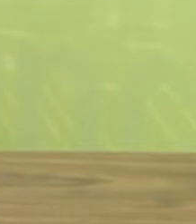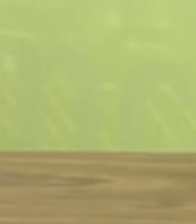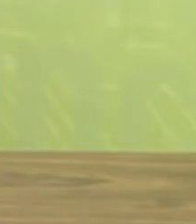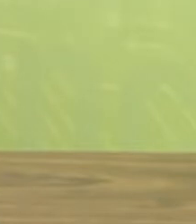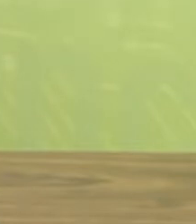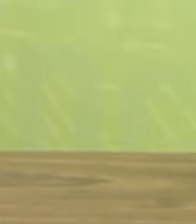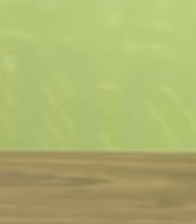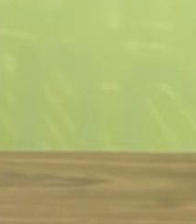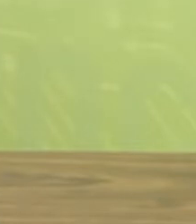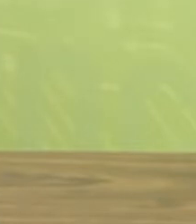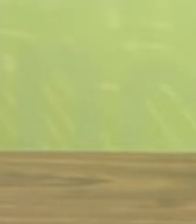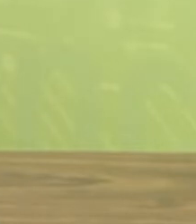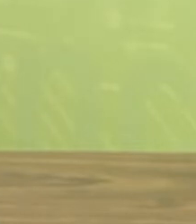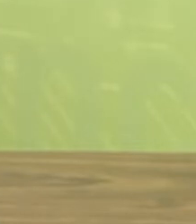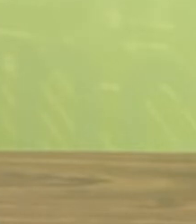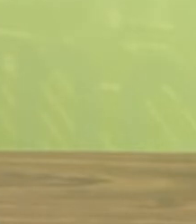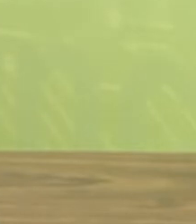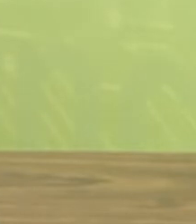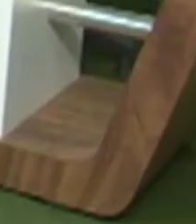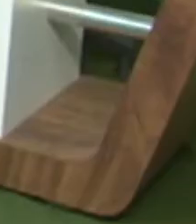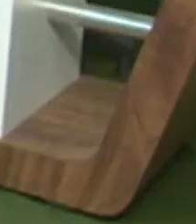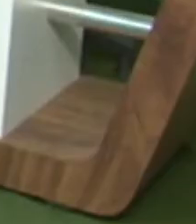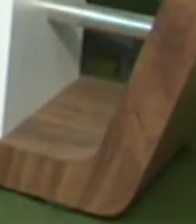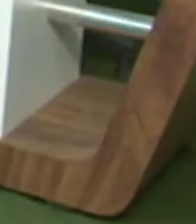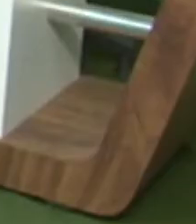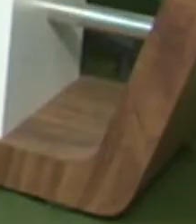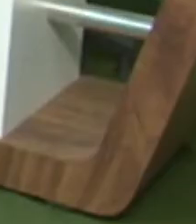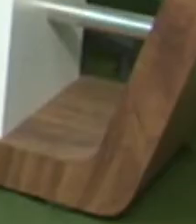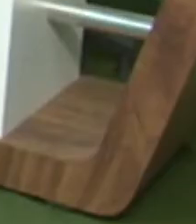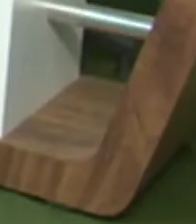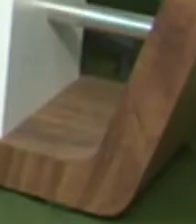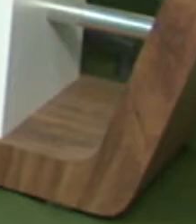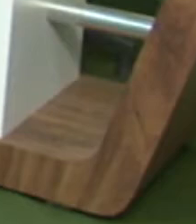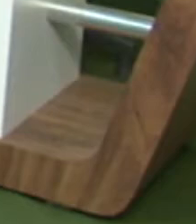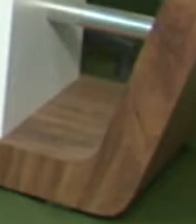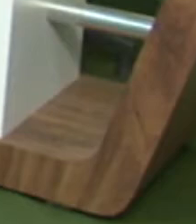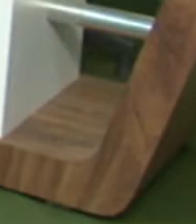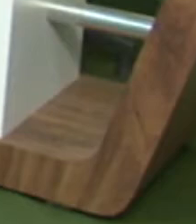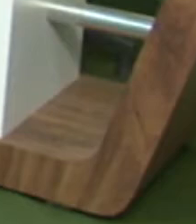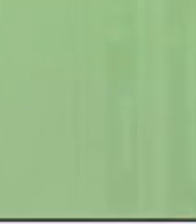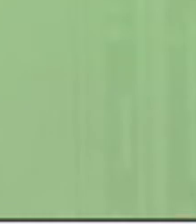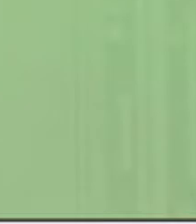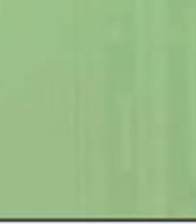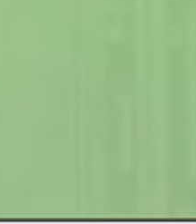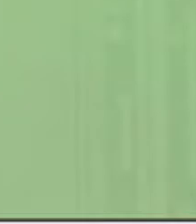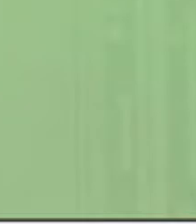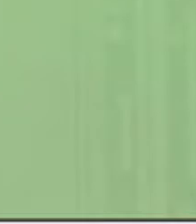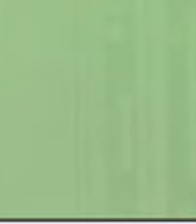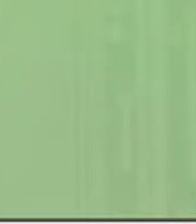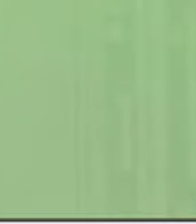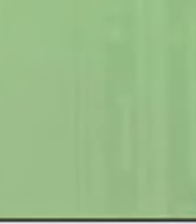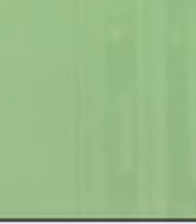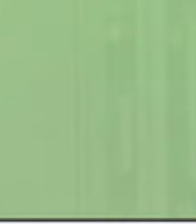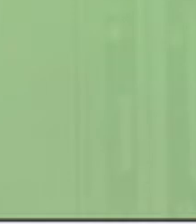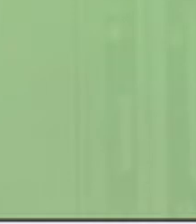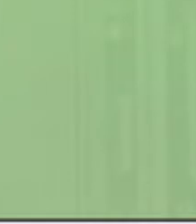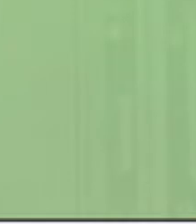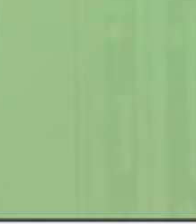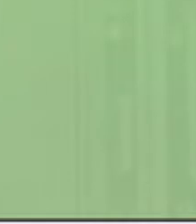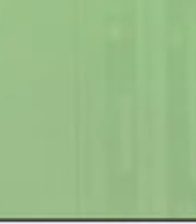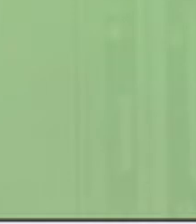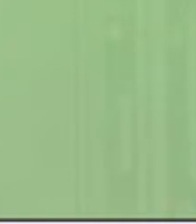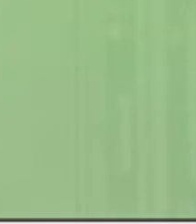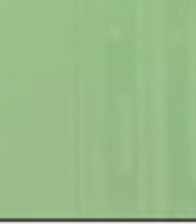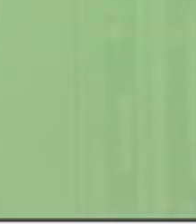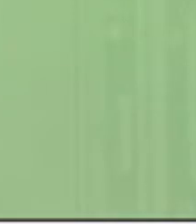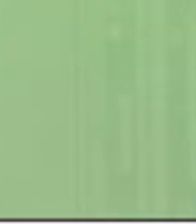hoje, trabalhando as características da EAD, né? Quais são essas características? Vamos lá. E aí a gente podemos ler aqui no slide,